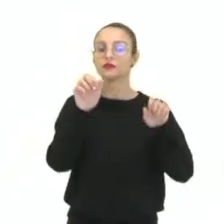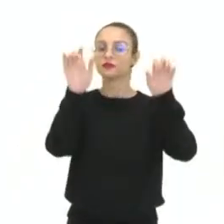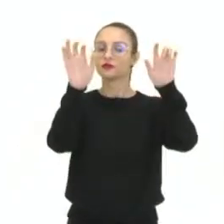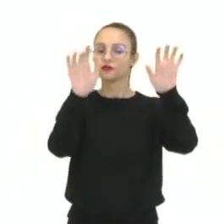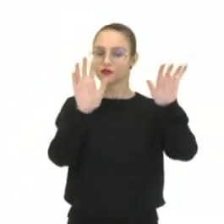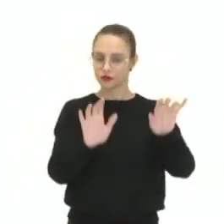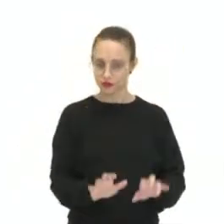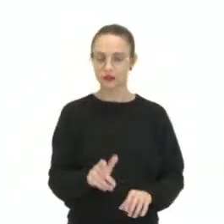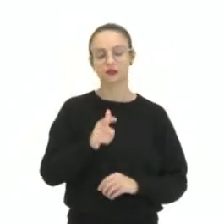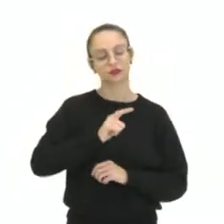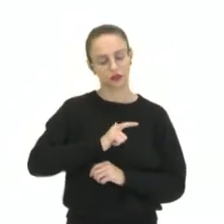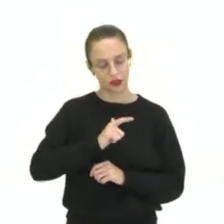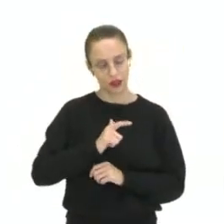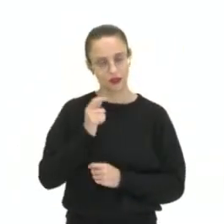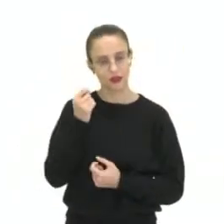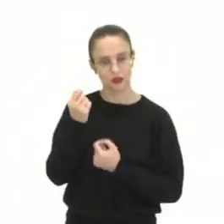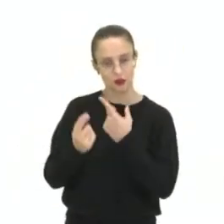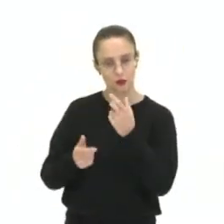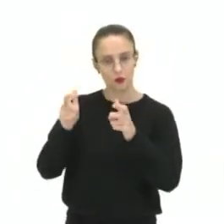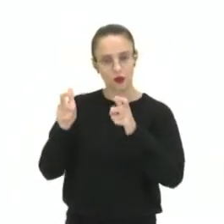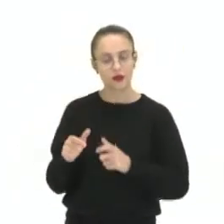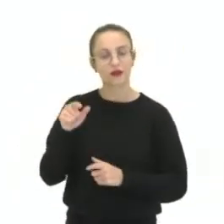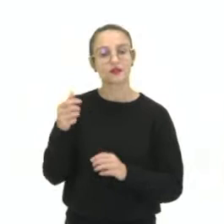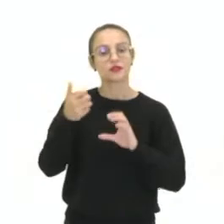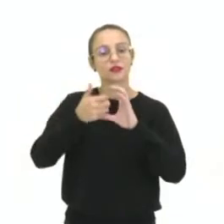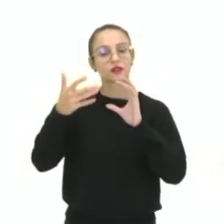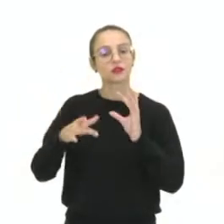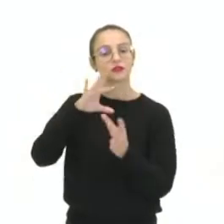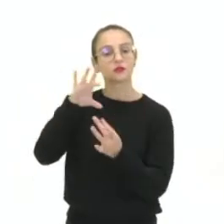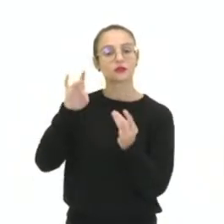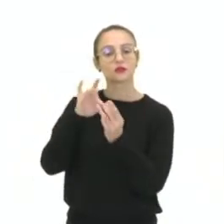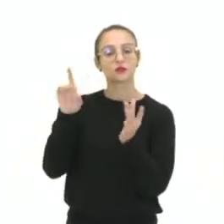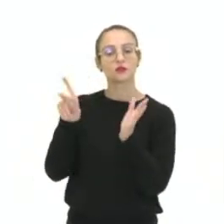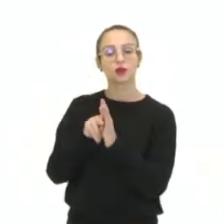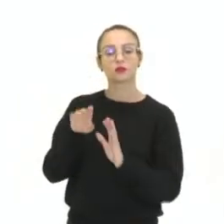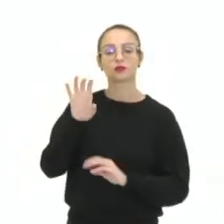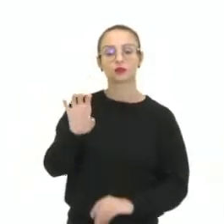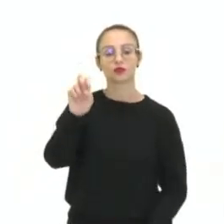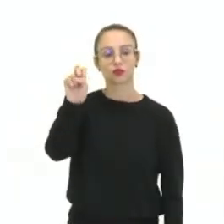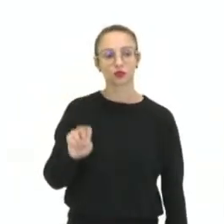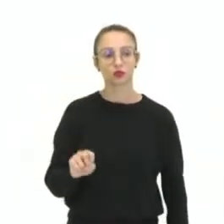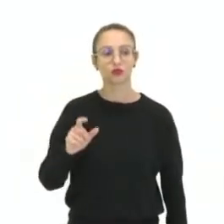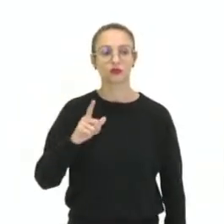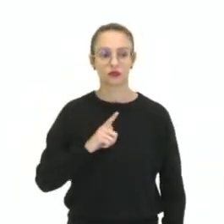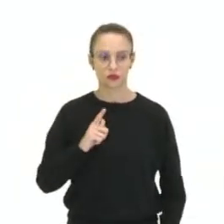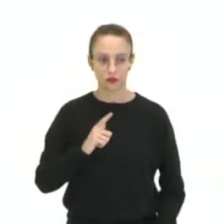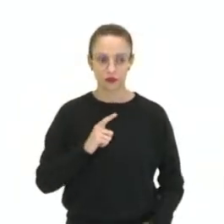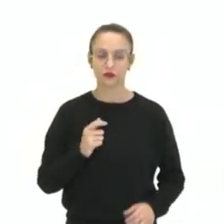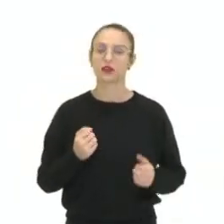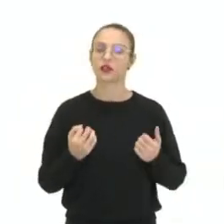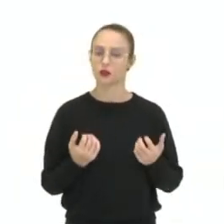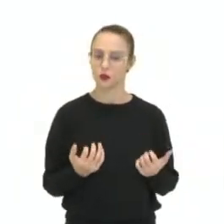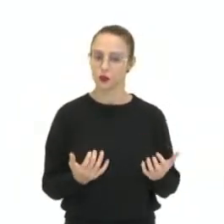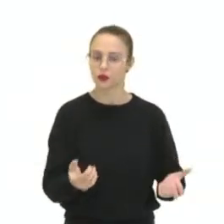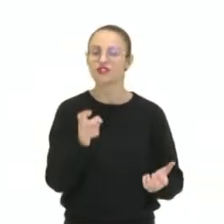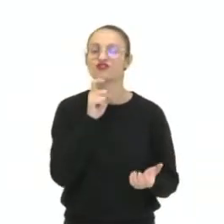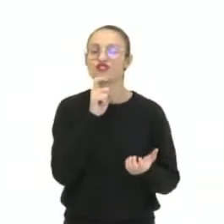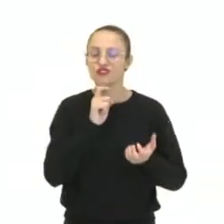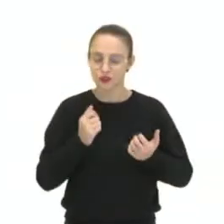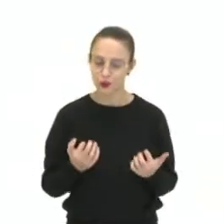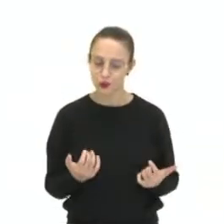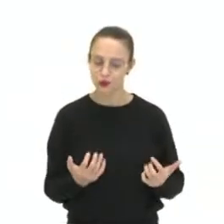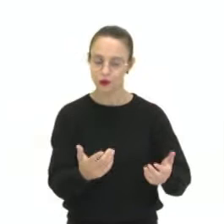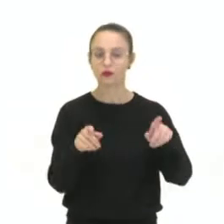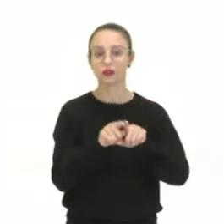lugares. Então, essa é uma característica específica do clima da região sul, que tem a formação de geadas e que tem a precipitação